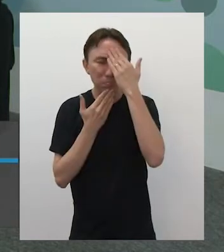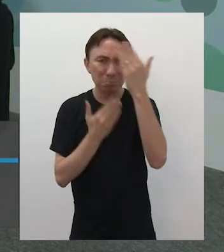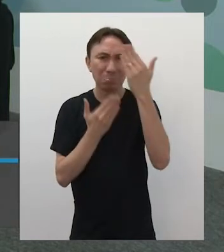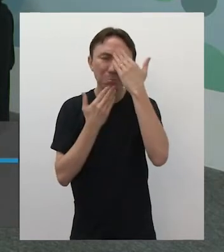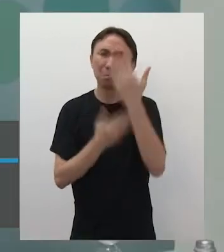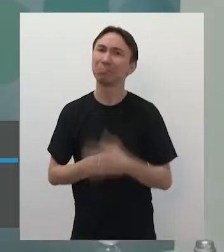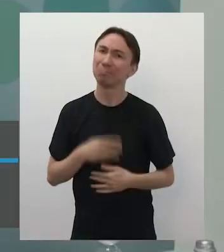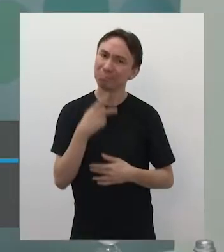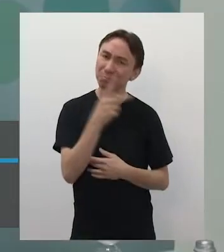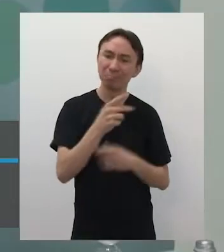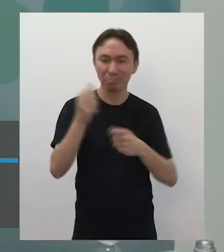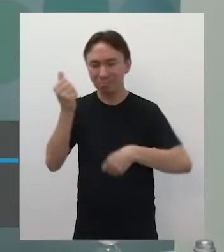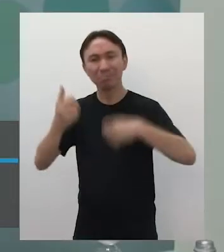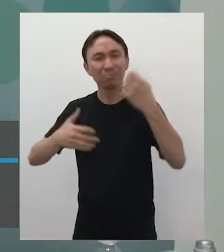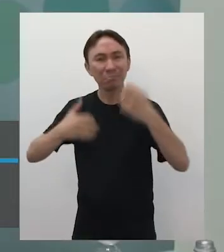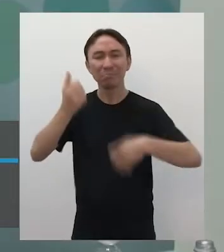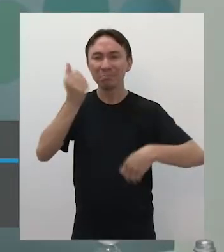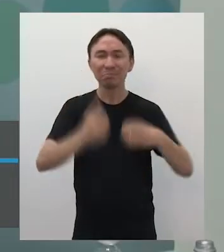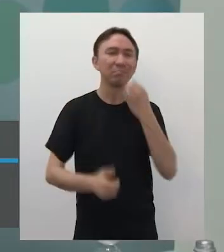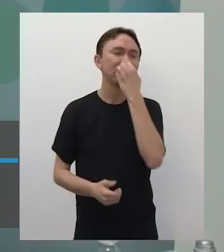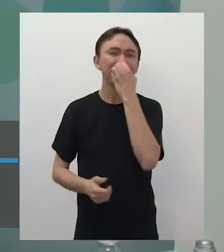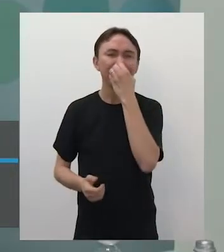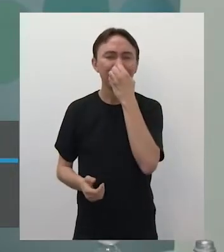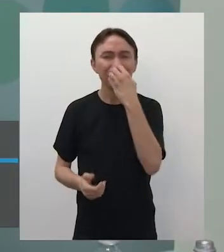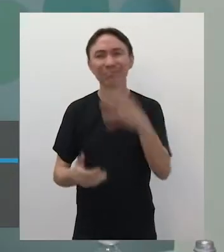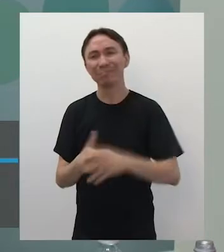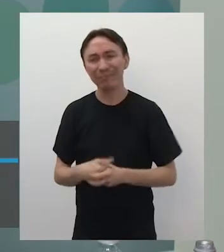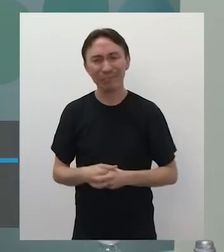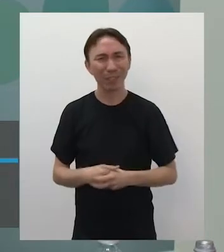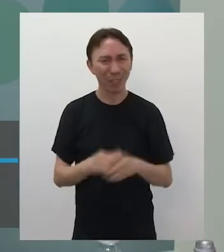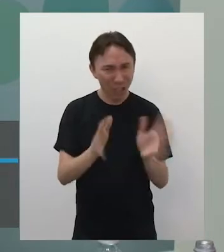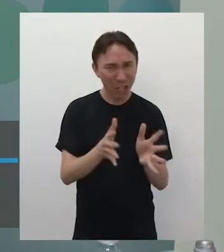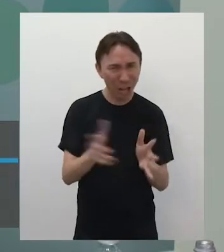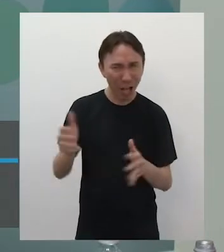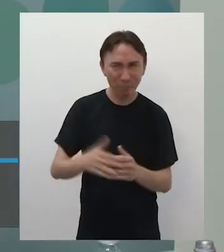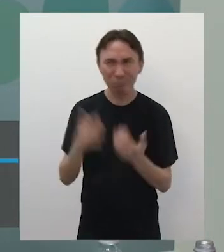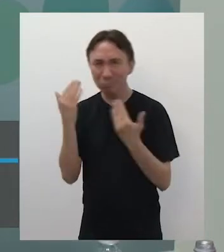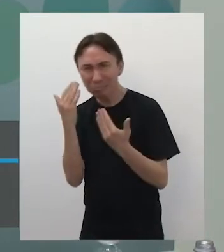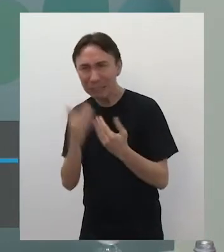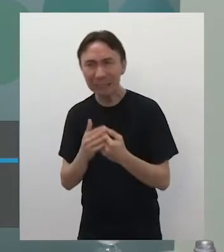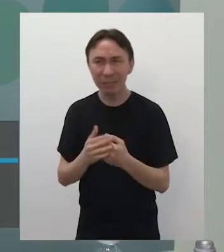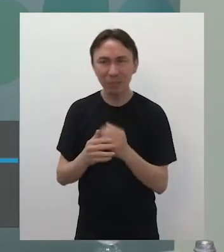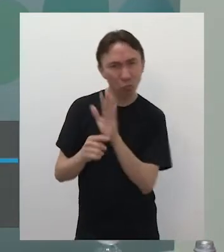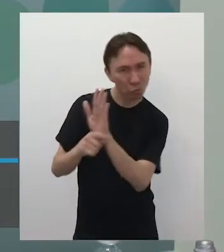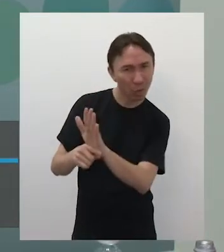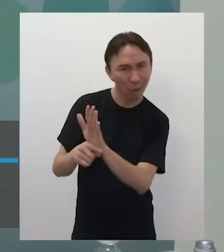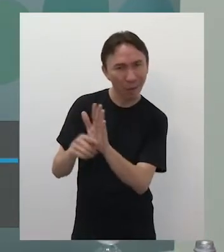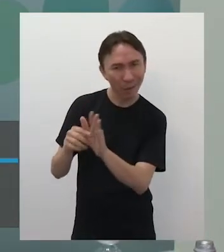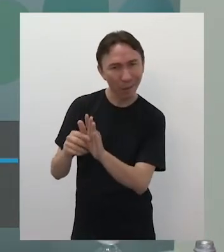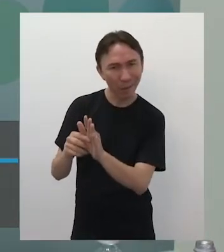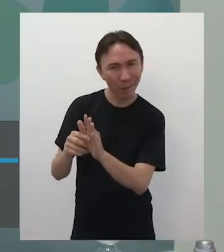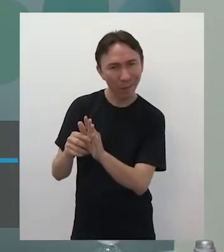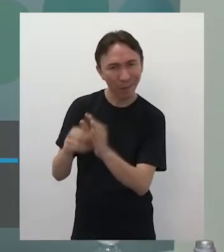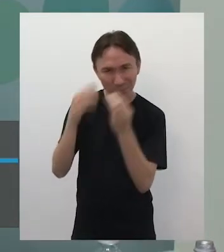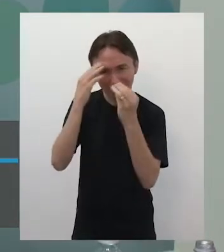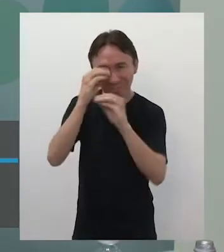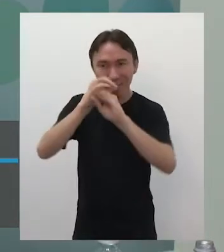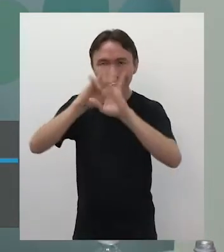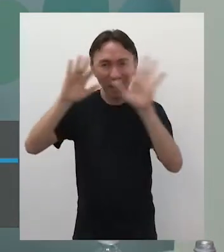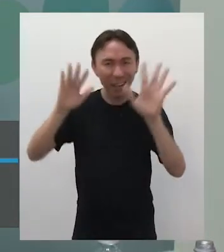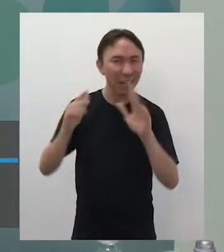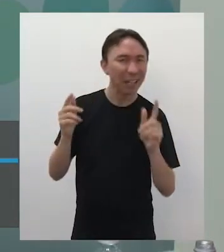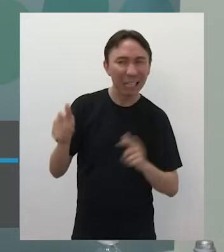por pessoas, eu preciso, sei lá, desligar o meu e-mail porque eu tenho que corrigir essas provas, ou então eu tenho que revisar esses